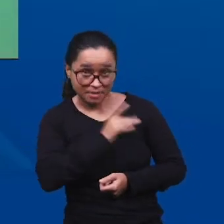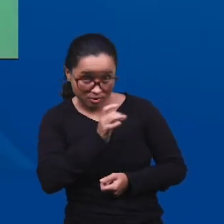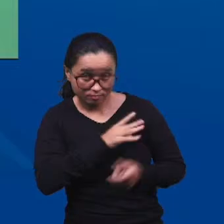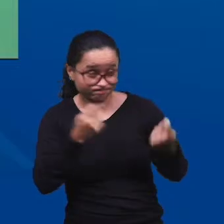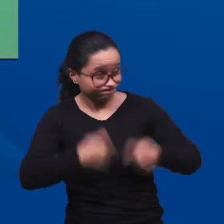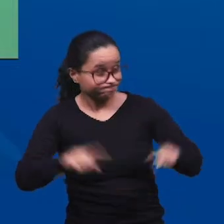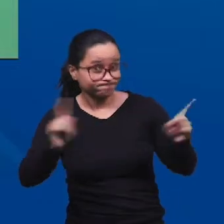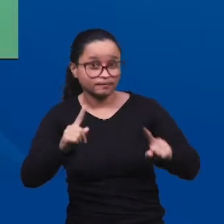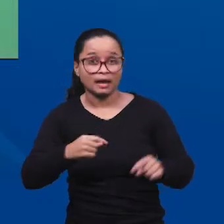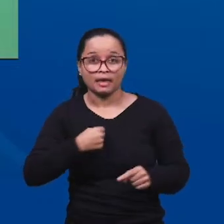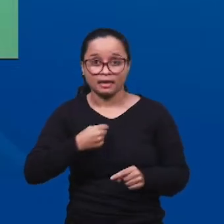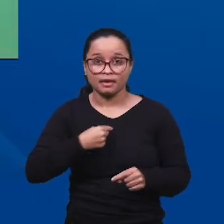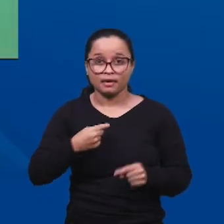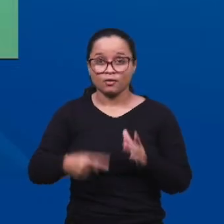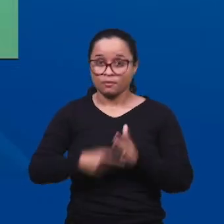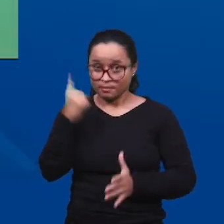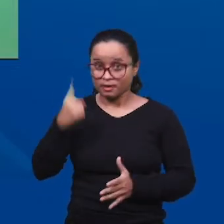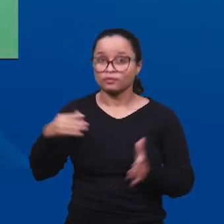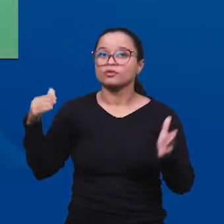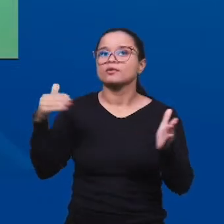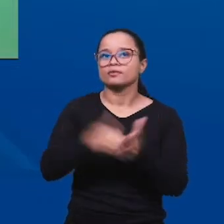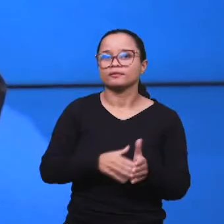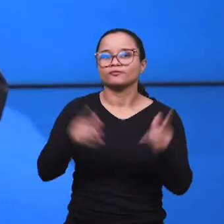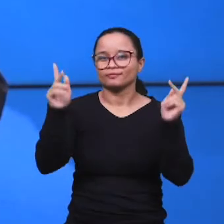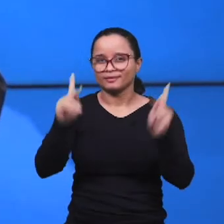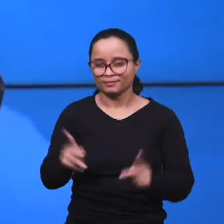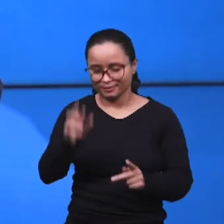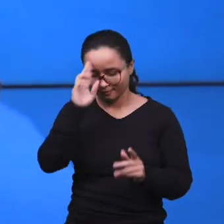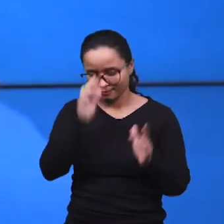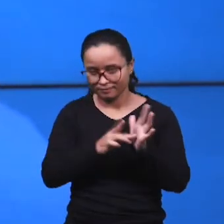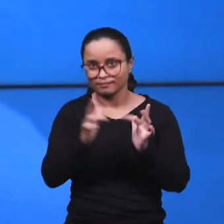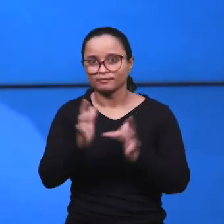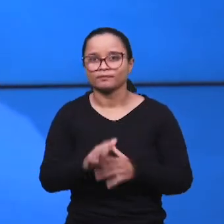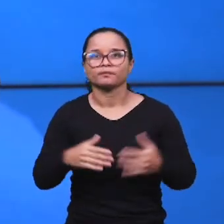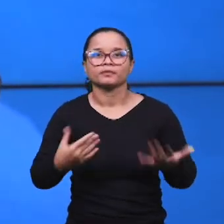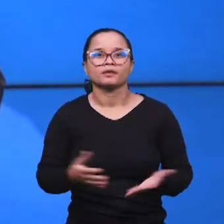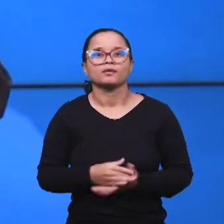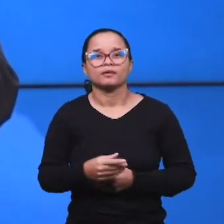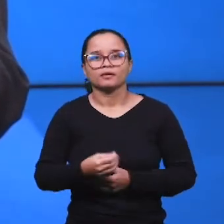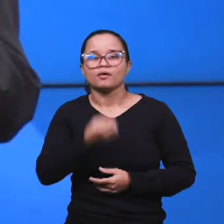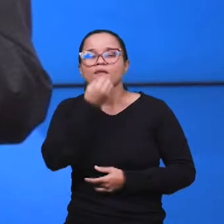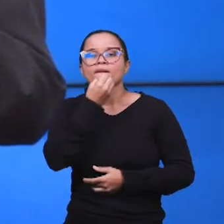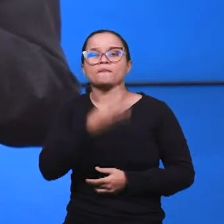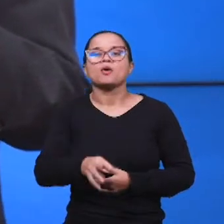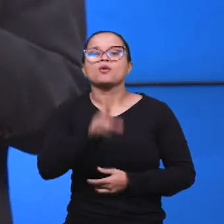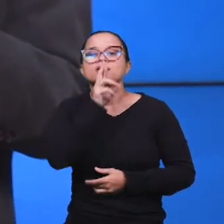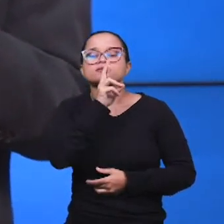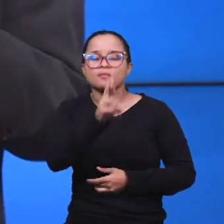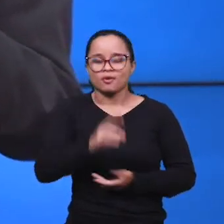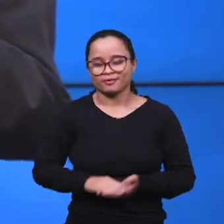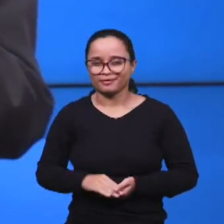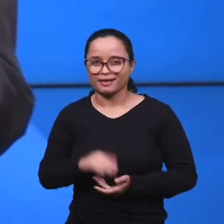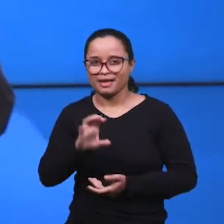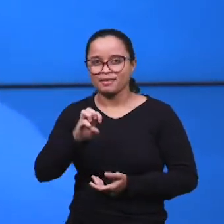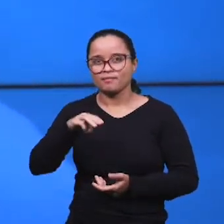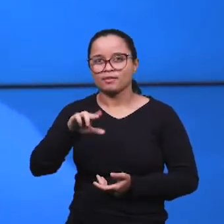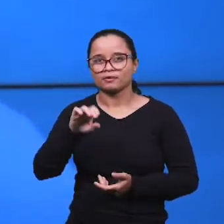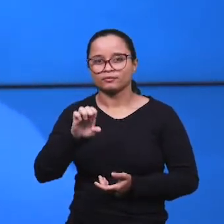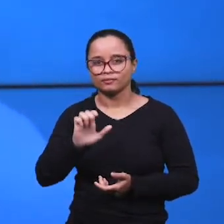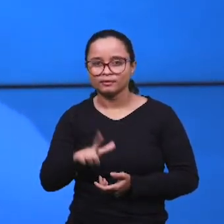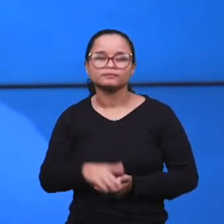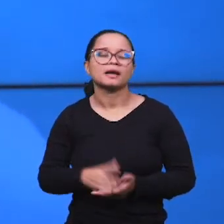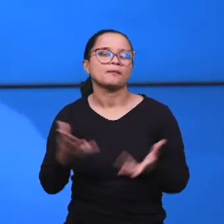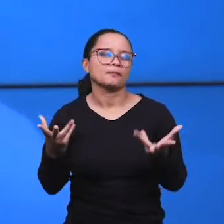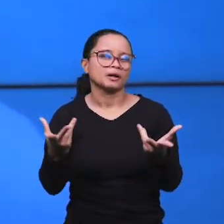o primeiro e o último. A paz do Senhor Jesus. Irmão Manuel de Oliveira, que muito boa resposta, meu irmão. Aí, isso é